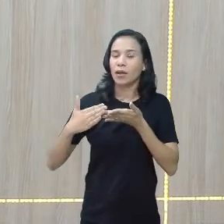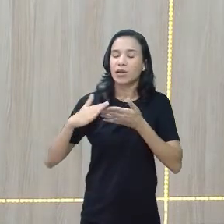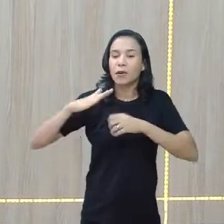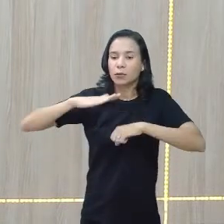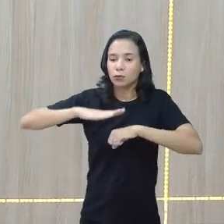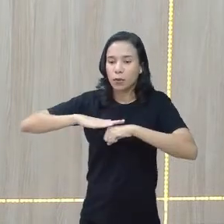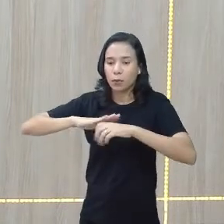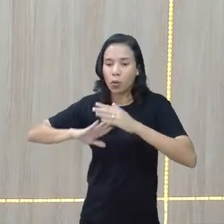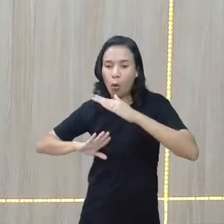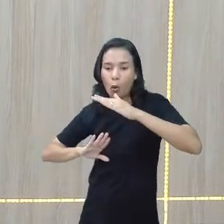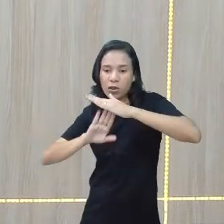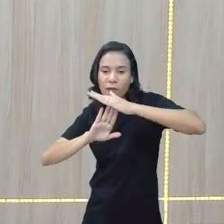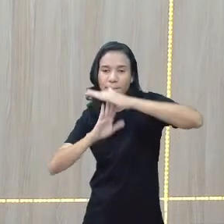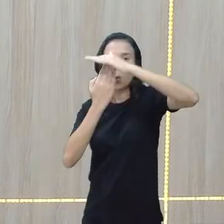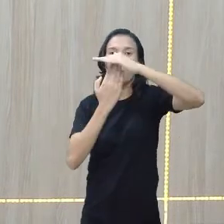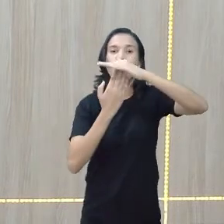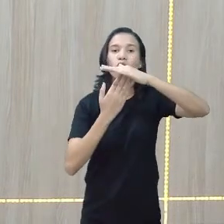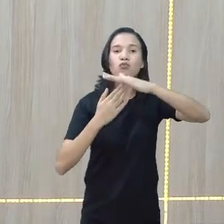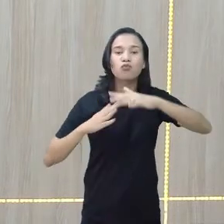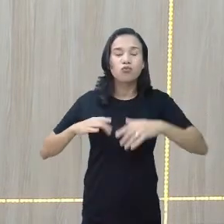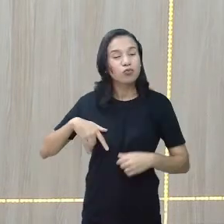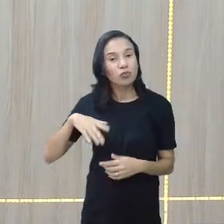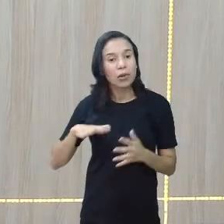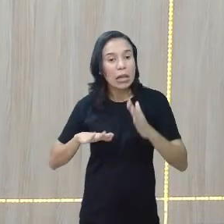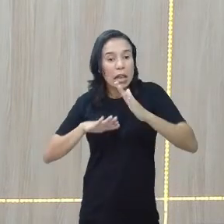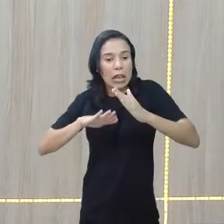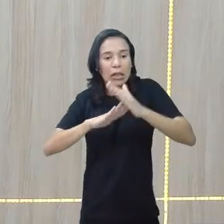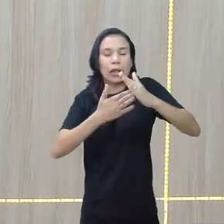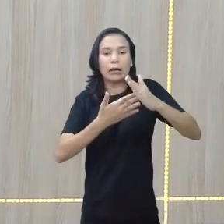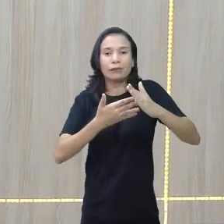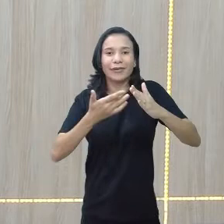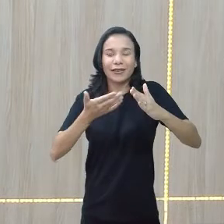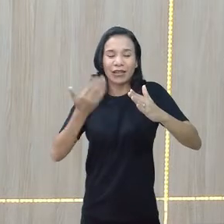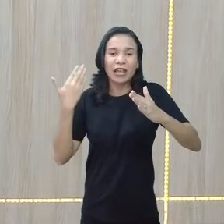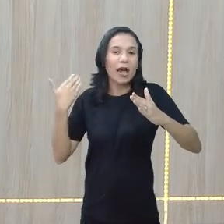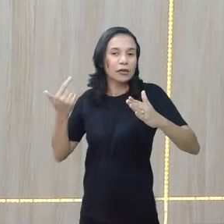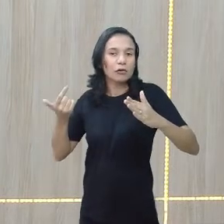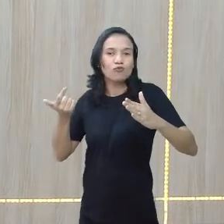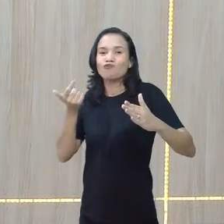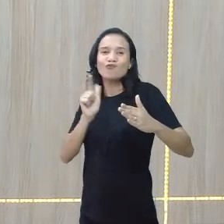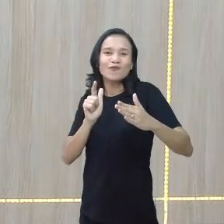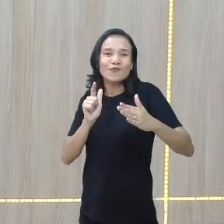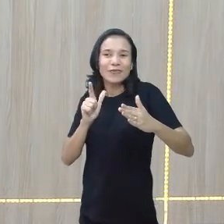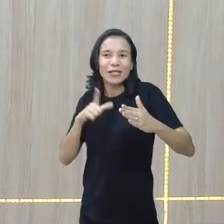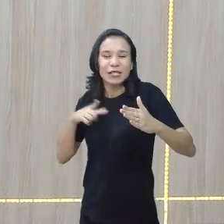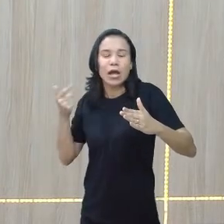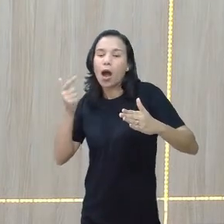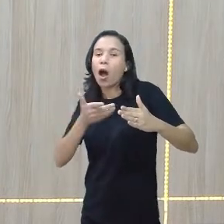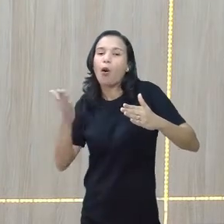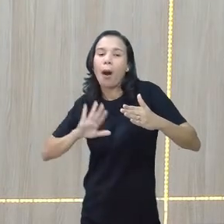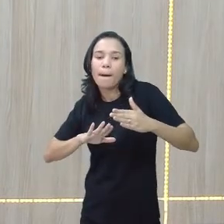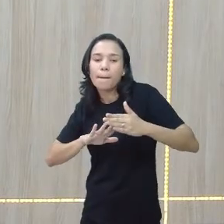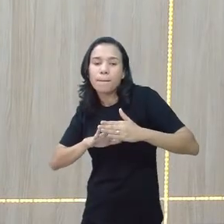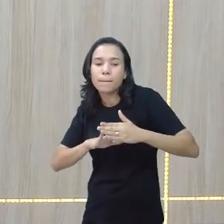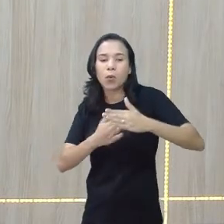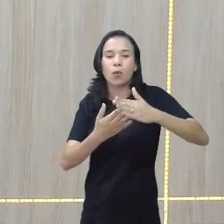transpor esses obstáculos, né, que às vezes não foi possível de serem